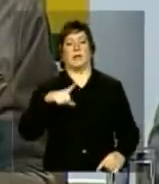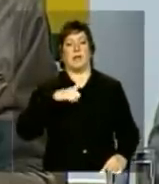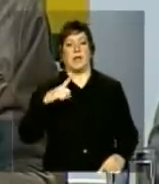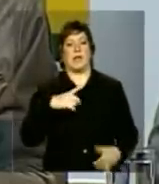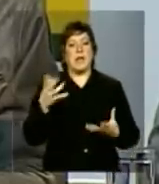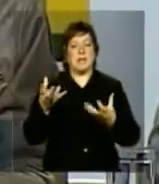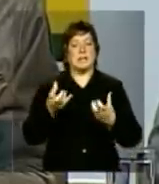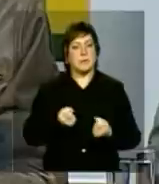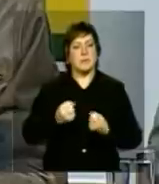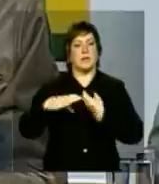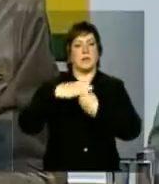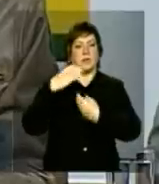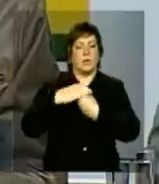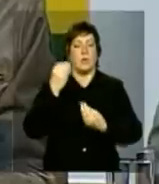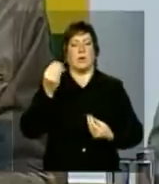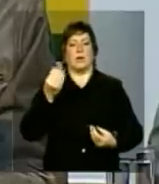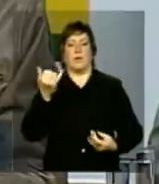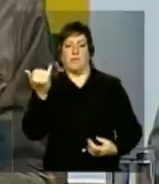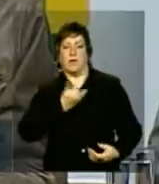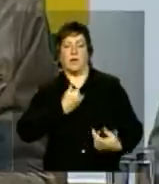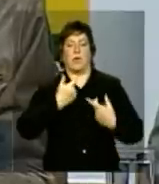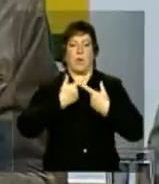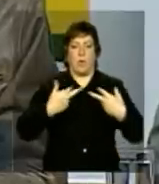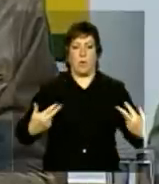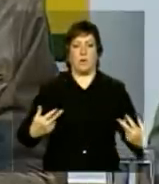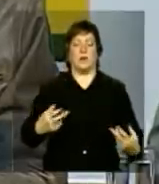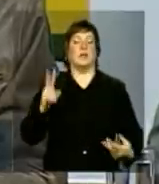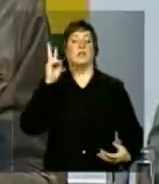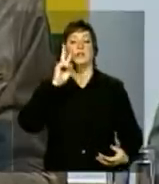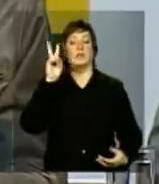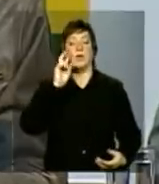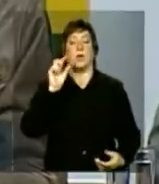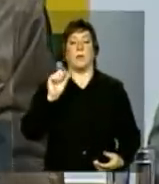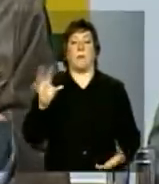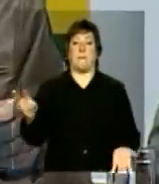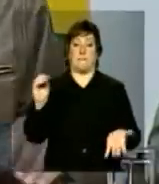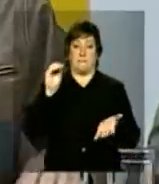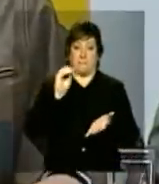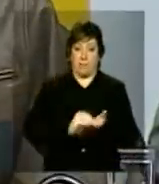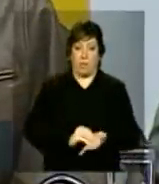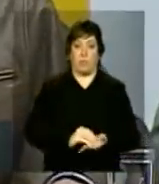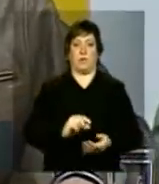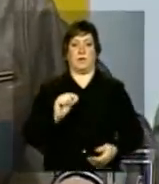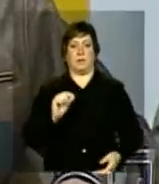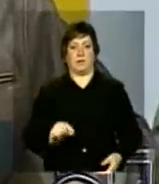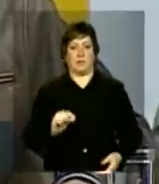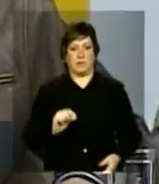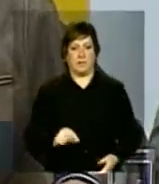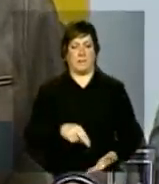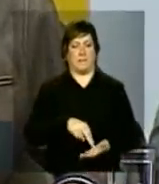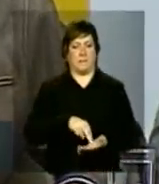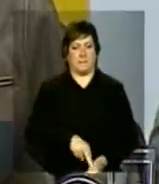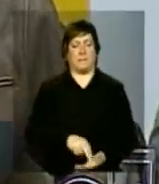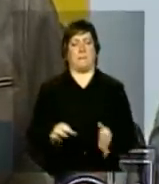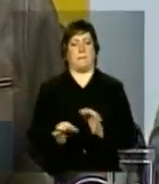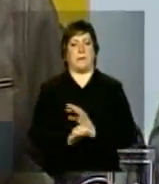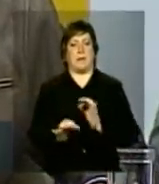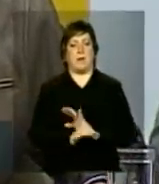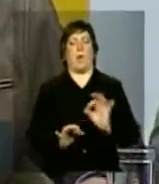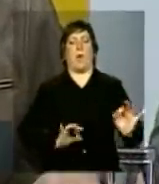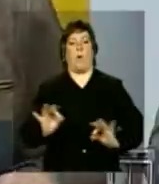recebido no sentido de colocar de pé a preparação e a